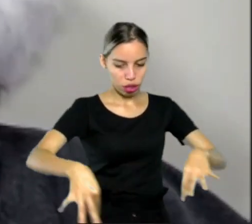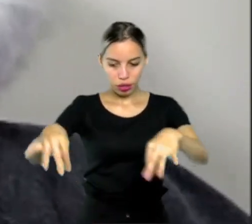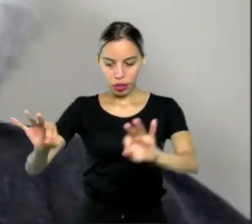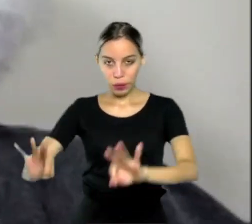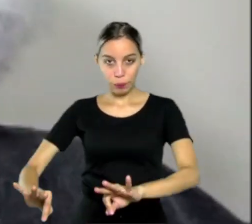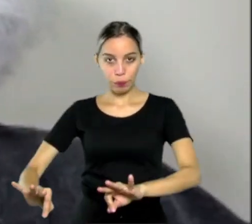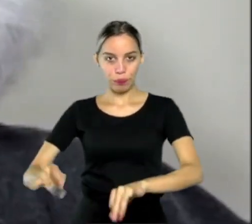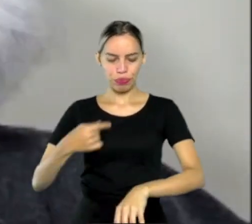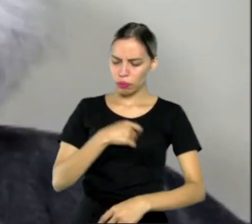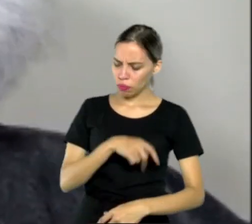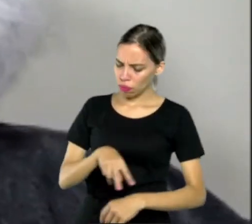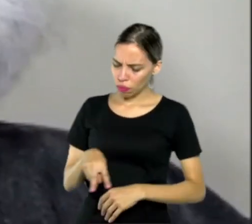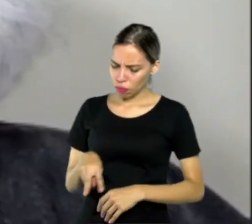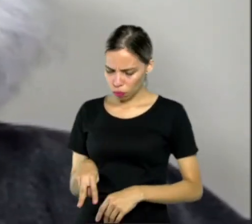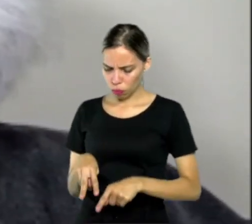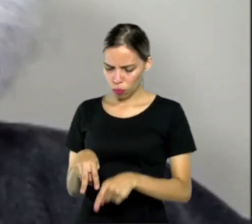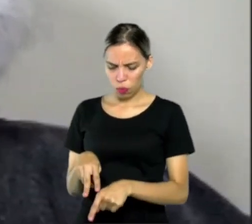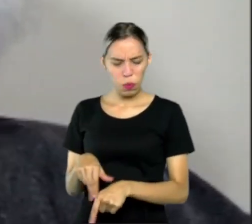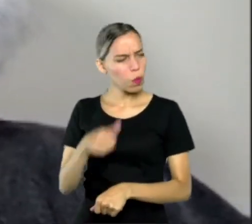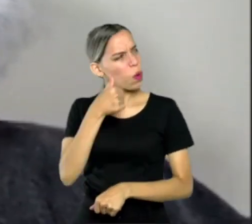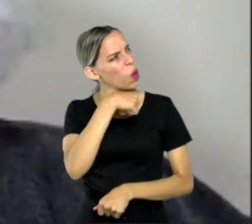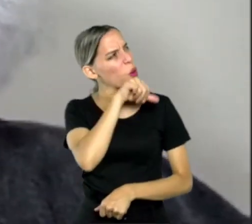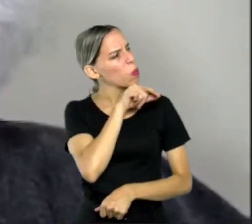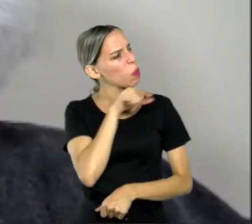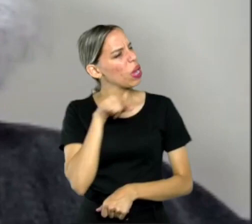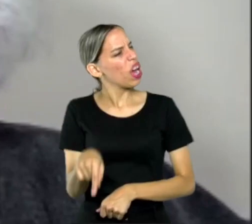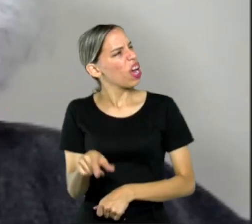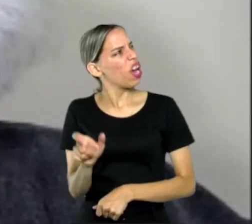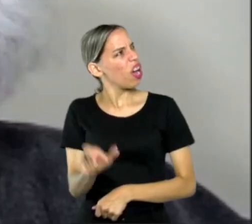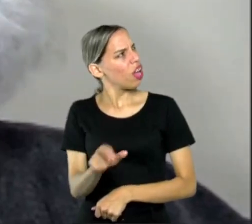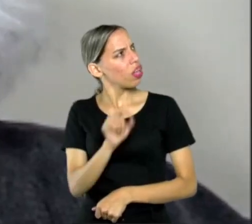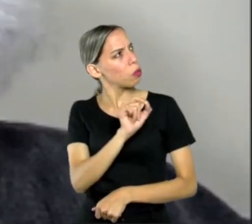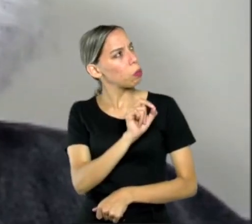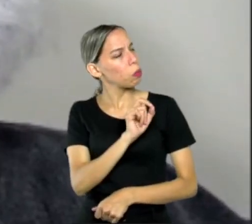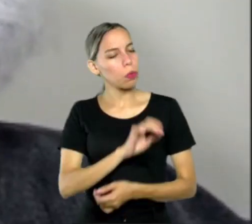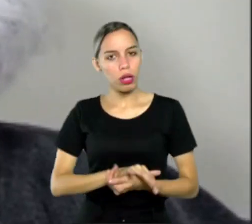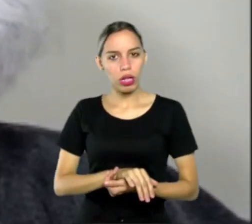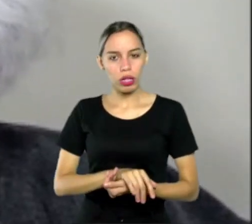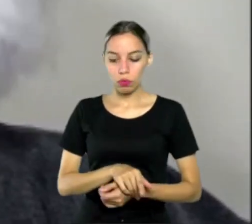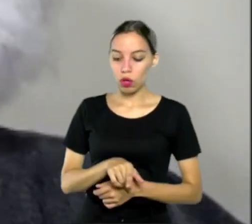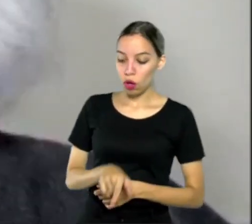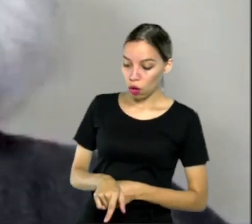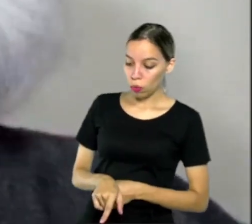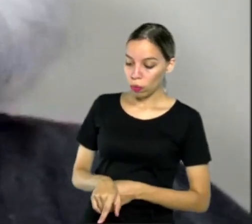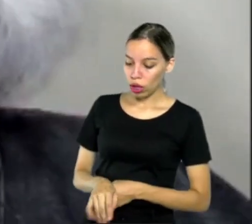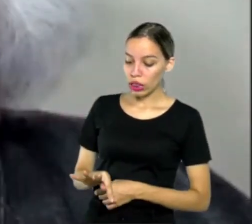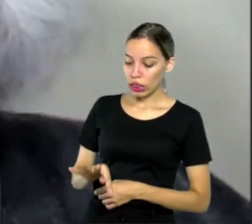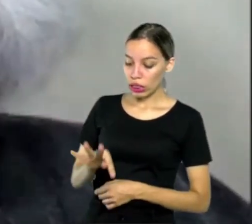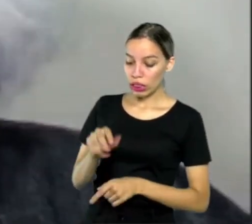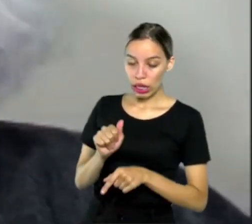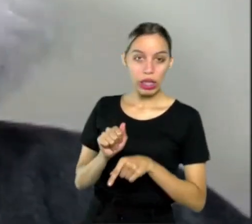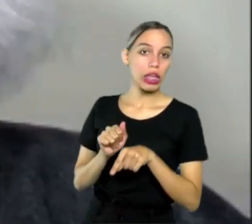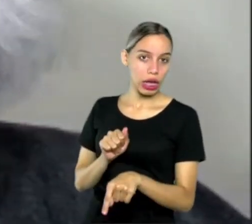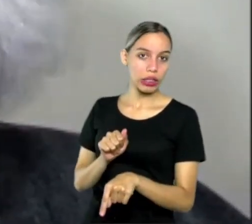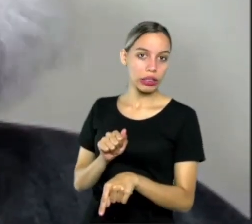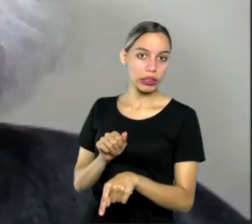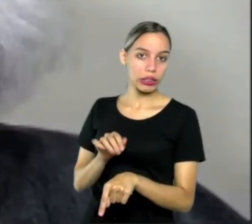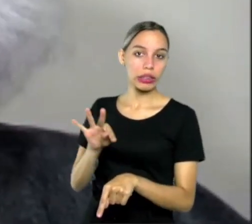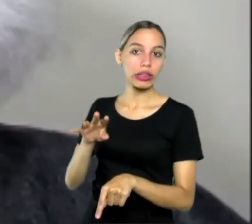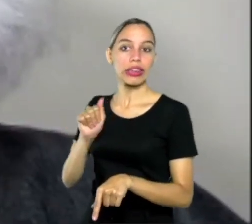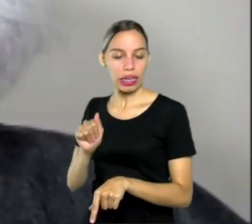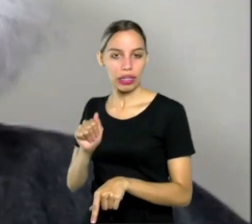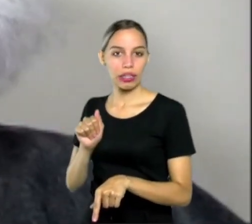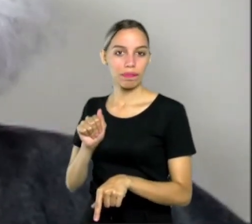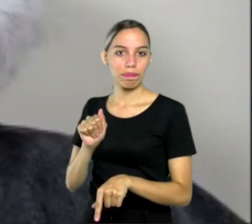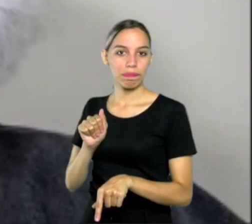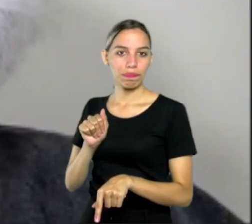TA, tá, mas se eu perguntasse um TJ, que não desse a sonoridade de uma sílaba, ela falava, não, isso aí, e com o tempo